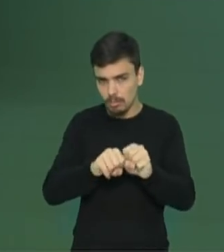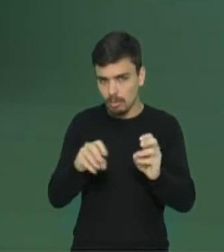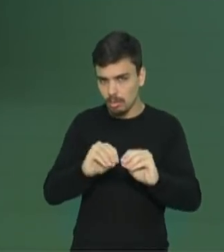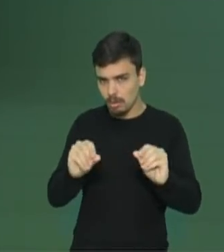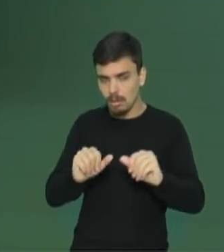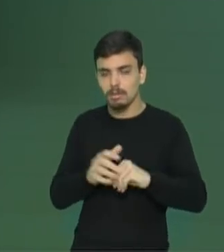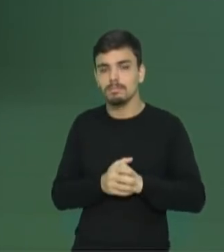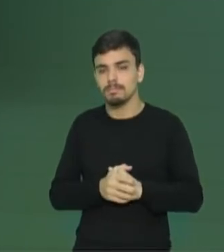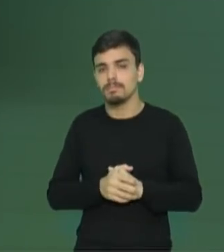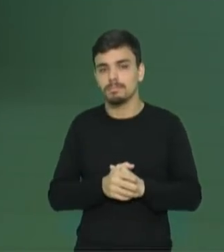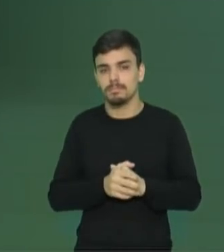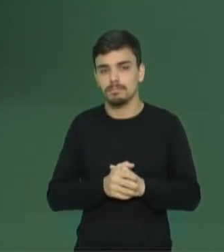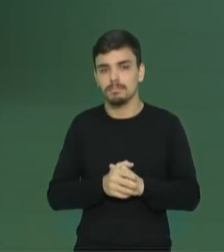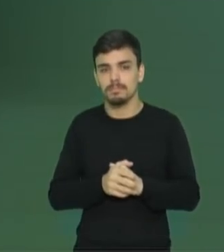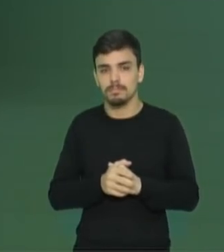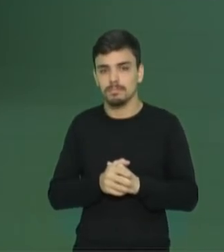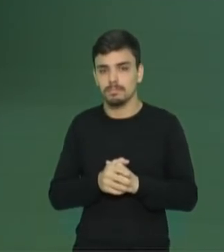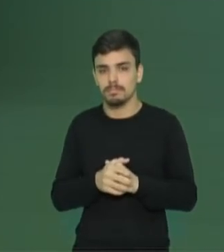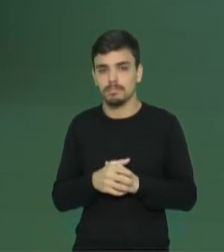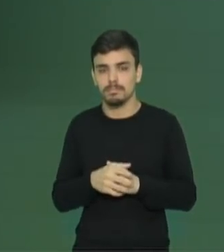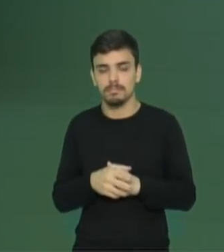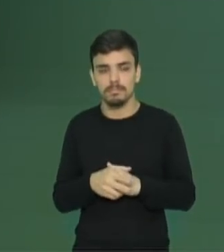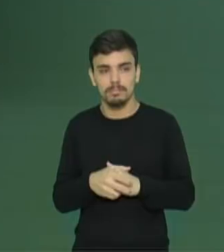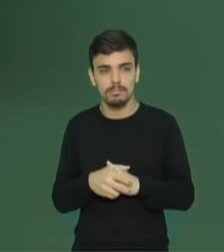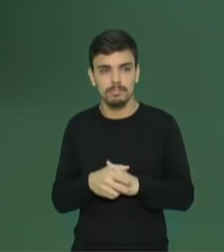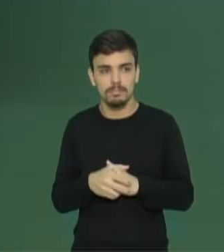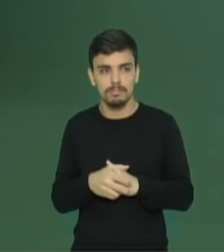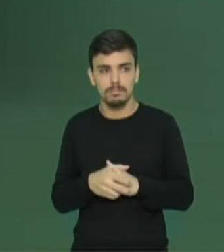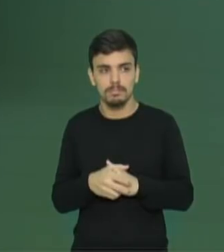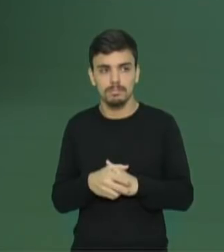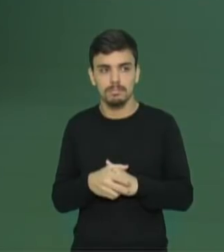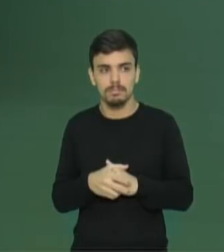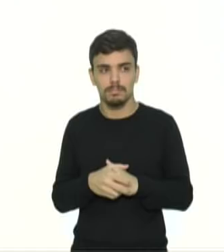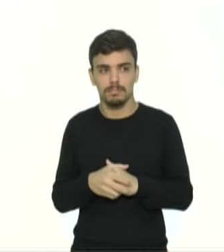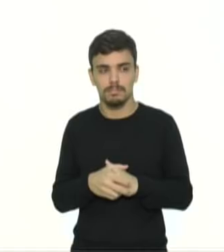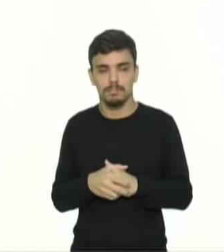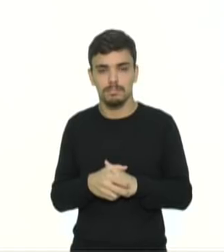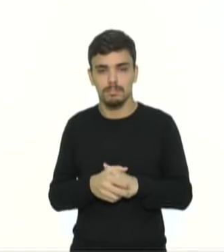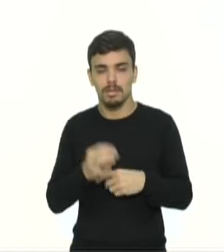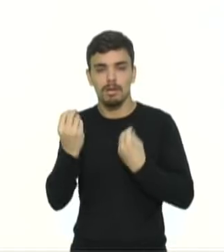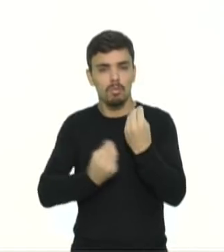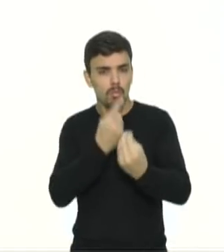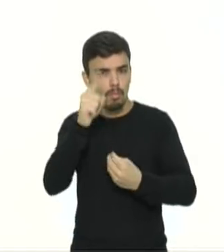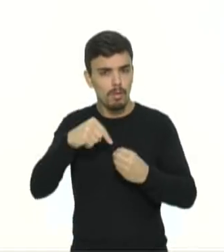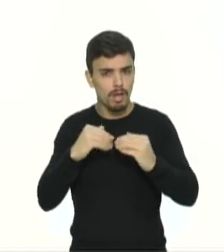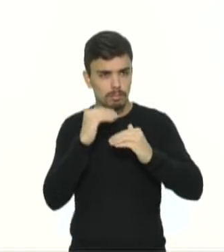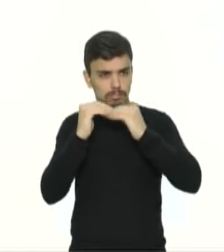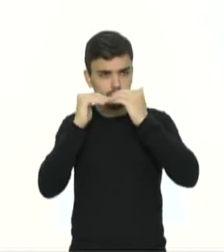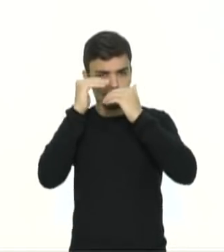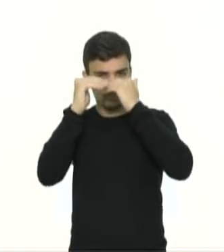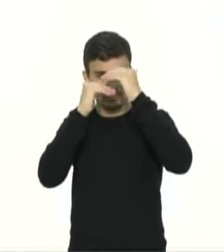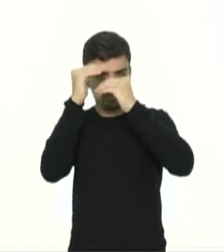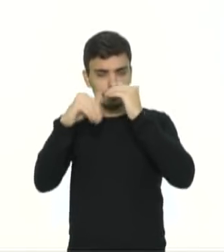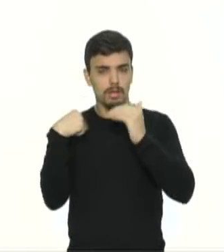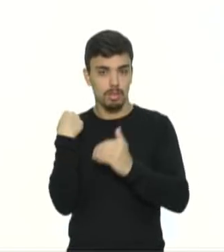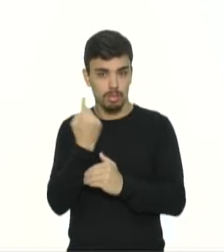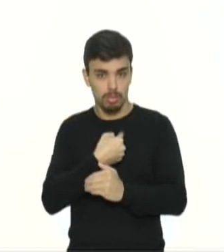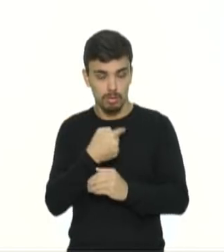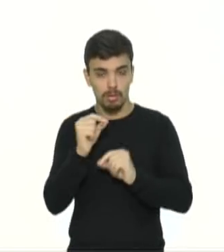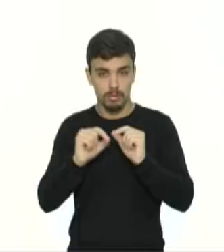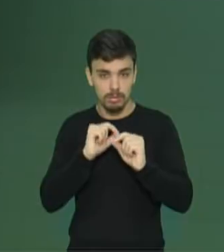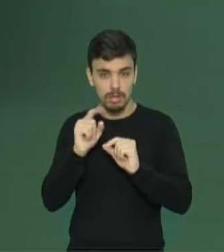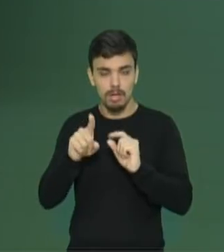interessante, os predadores já deixam o esqueleto. Vamos lá, continuando. Como é que é o crescimento? Por exemplo, nós vertebrados, o